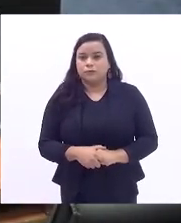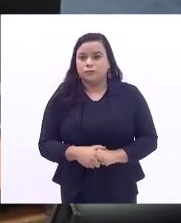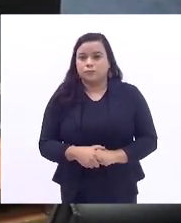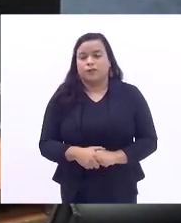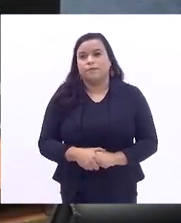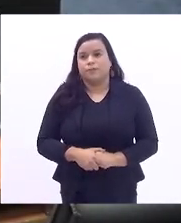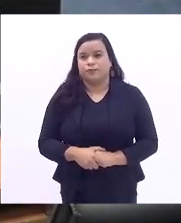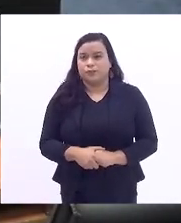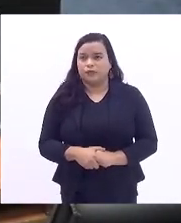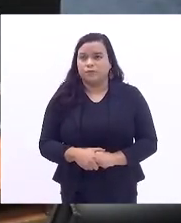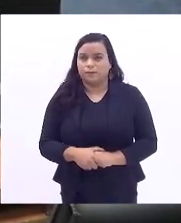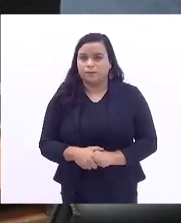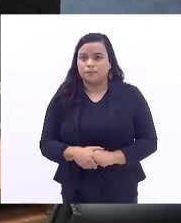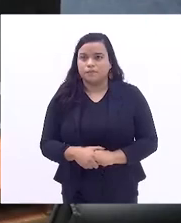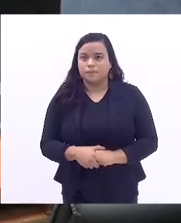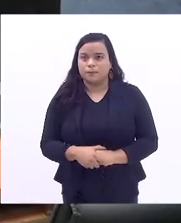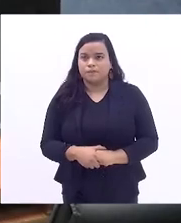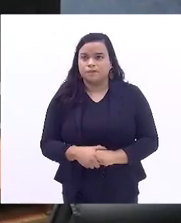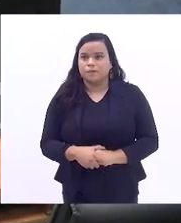E aí